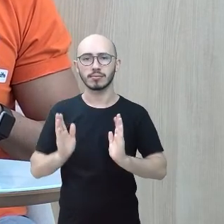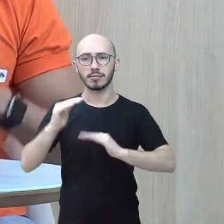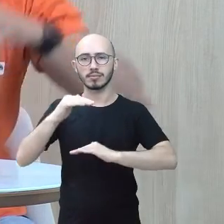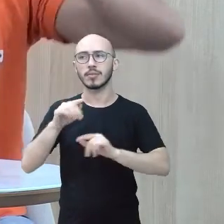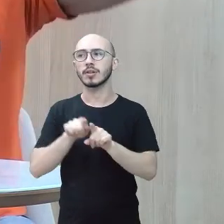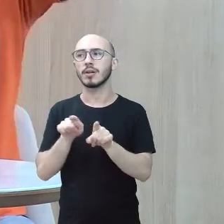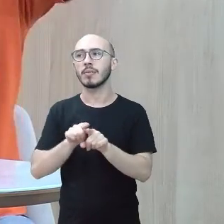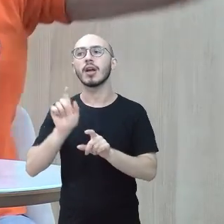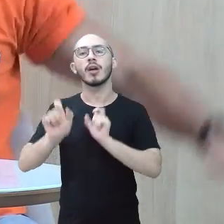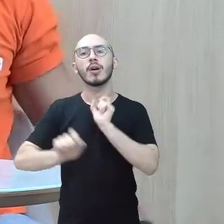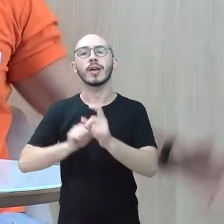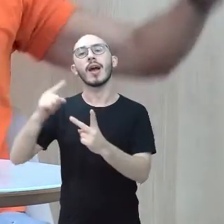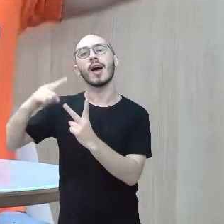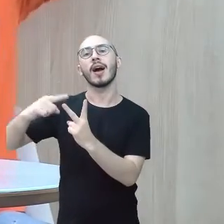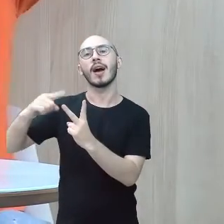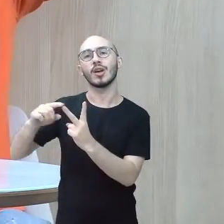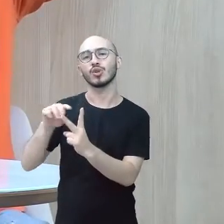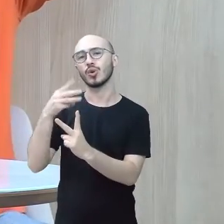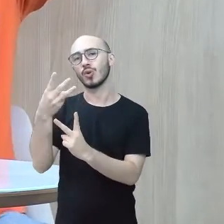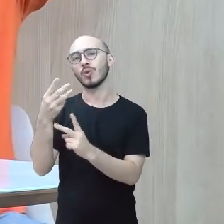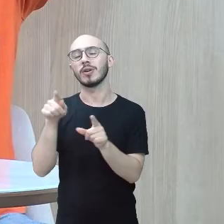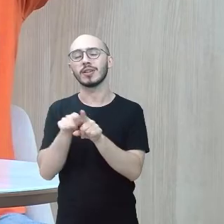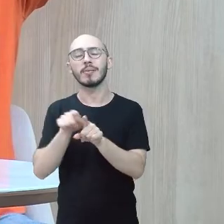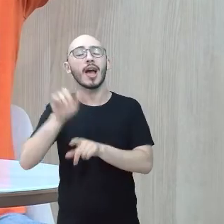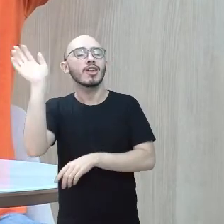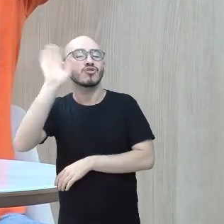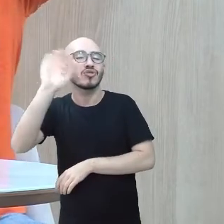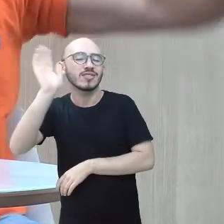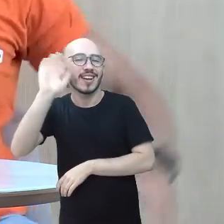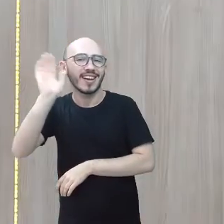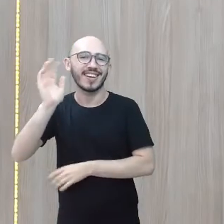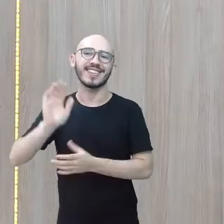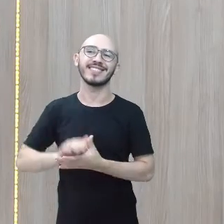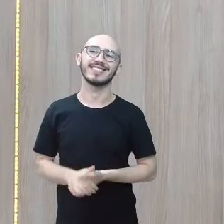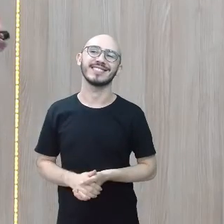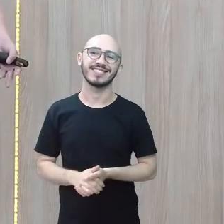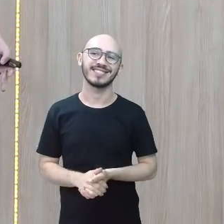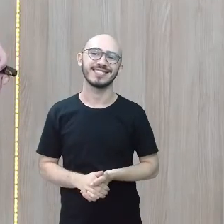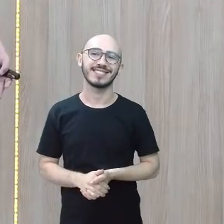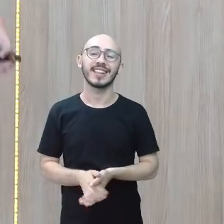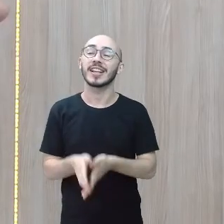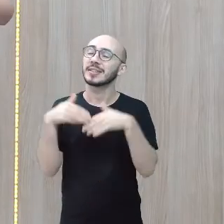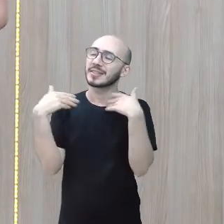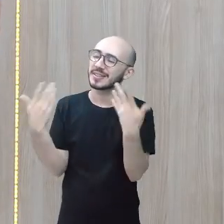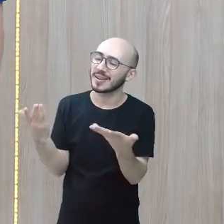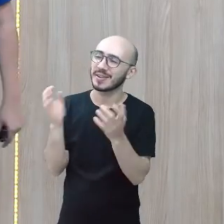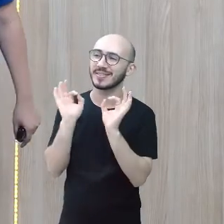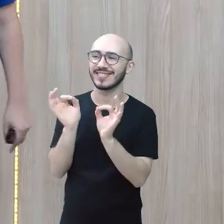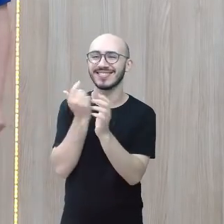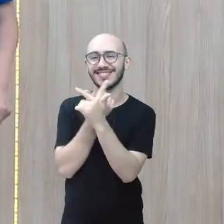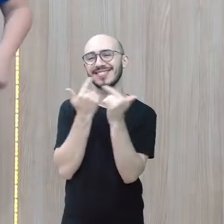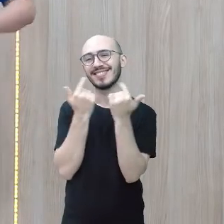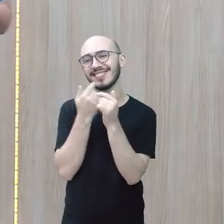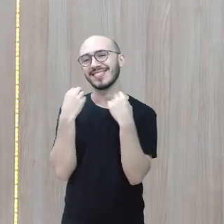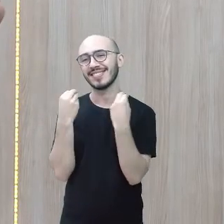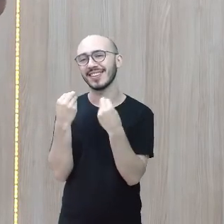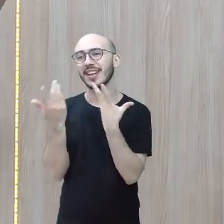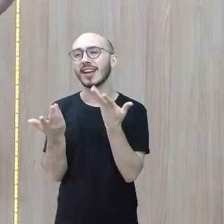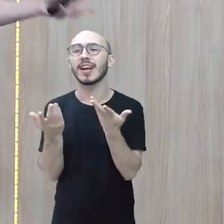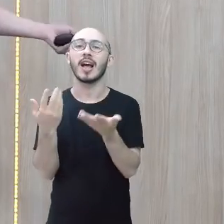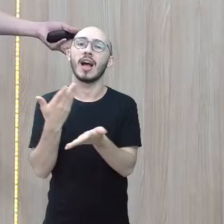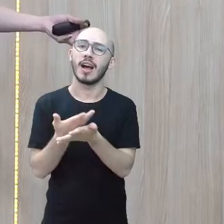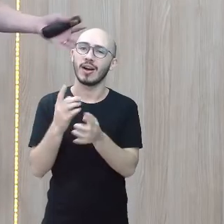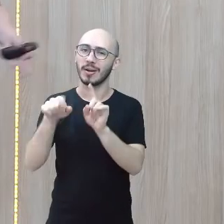raiz cúbica. Tchau! Tchau, Billy! Bom, gente, é isso. A gente se vê